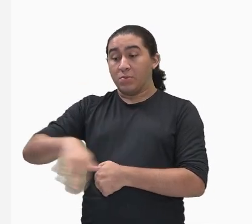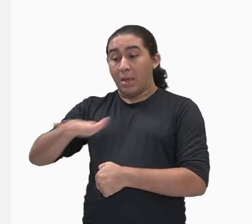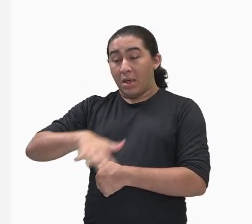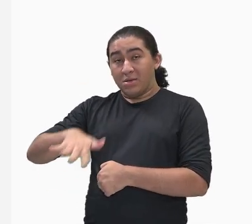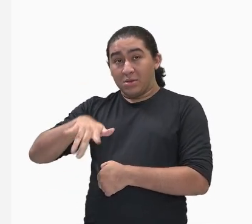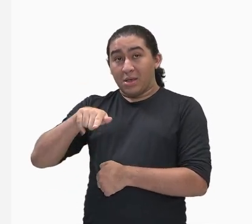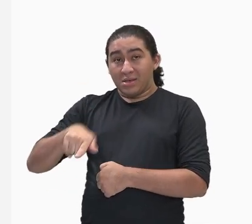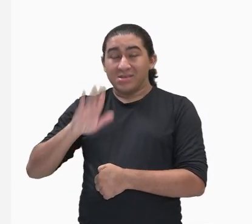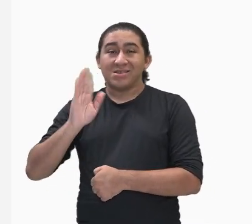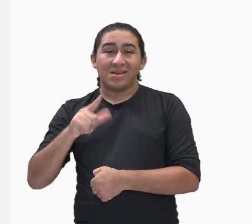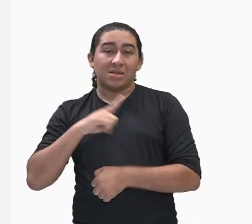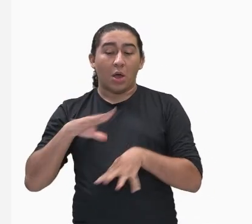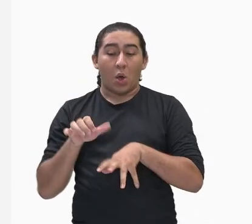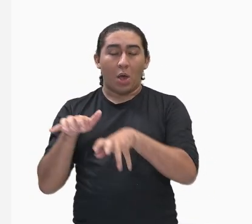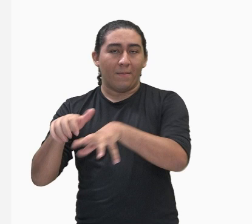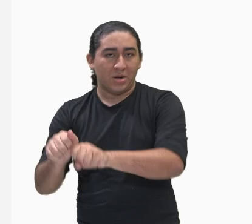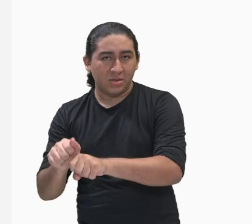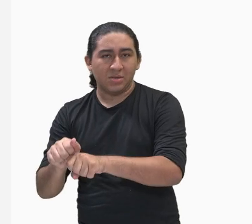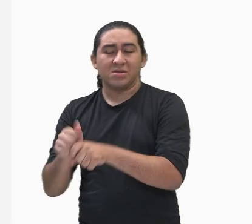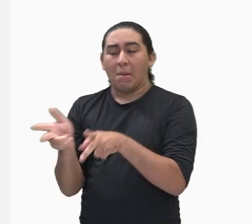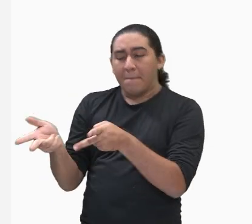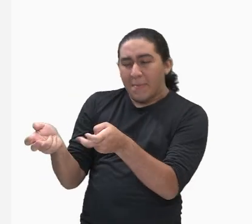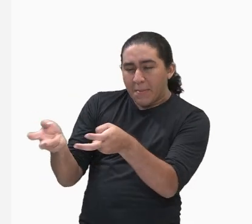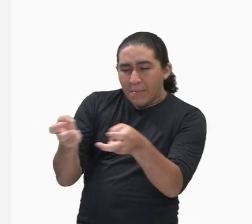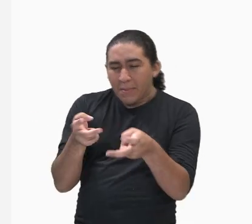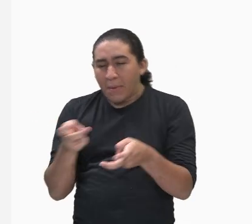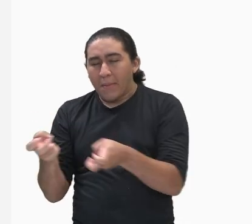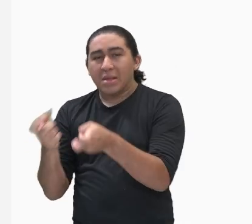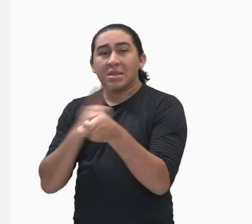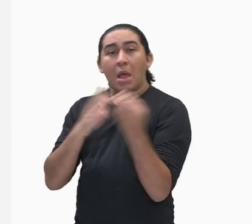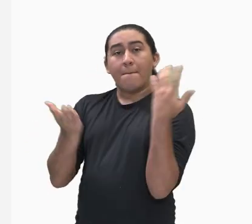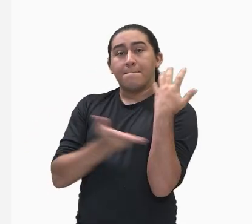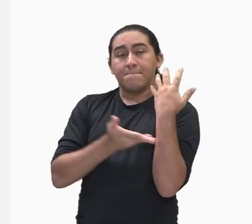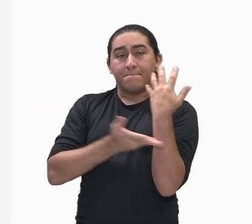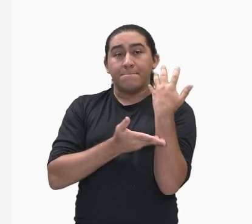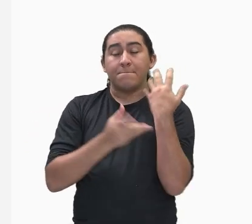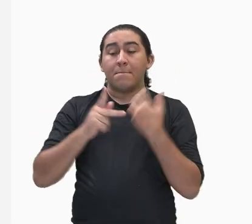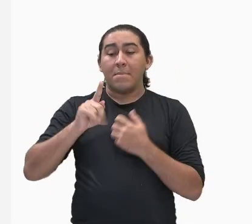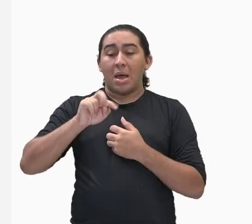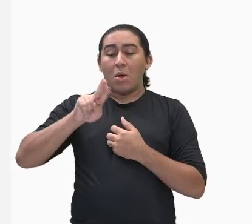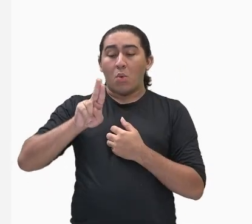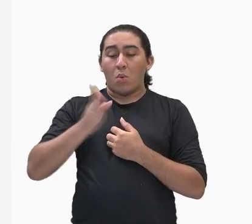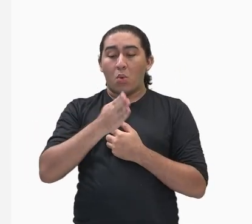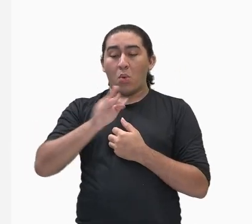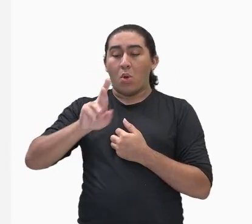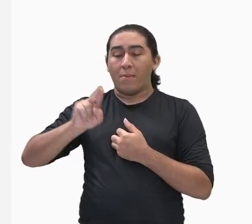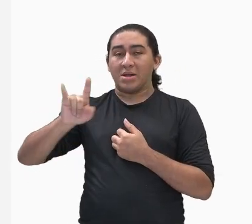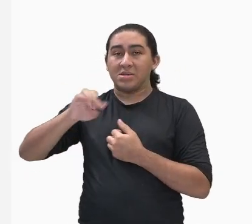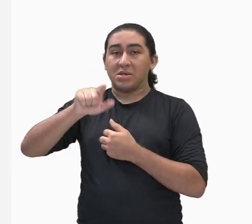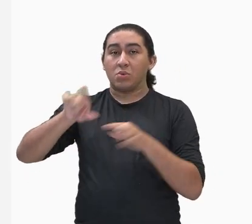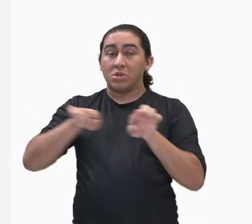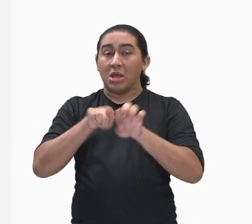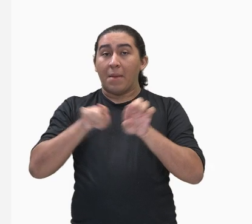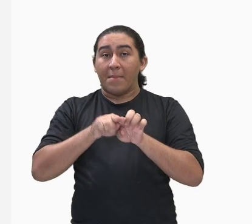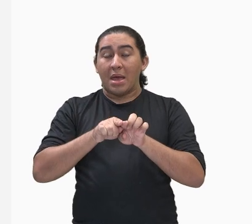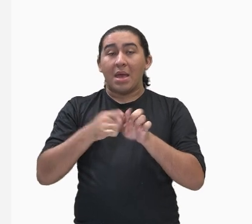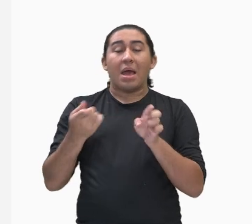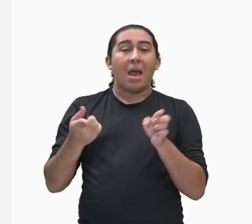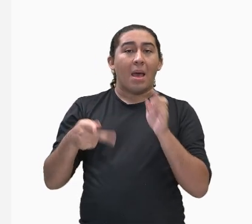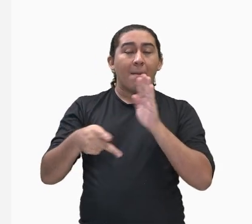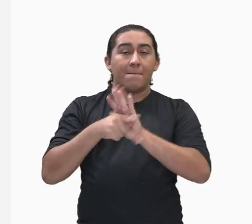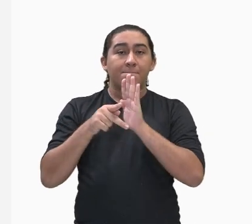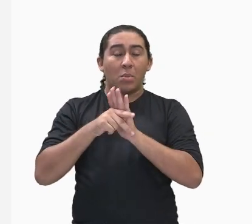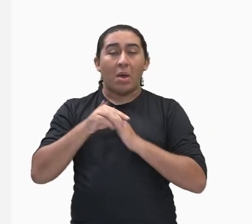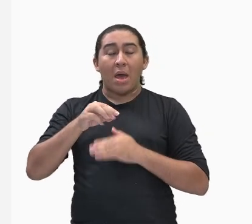fosse ocupar a terra, explorar o pau-brasil, a cana-de-açúcar e extrair ouro. Então, o que